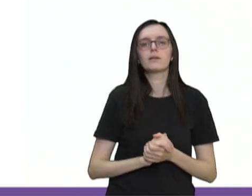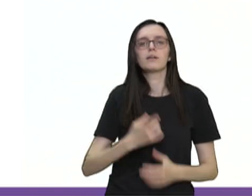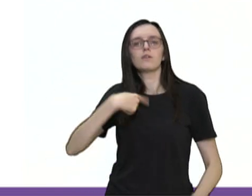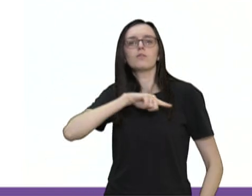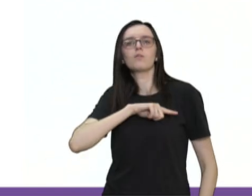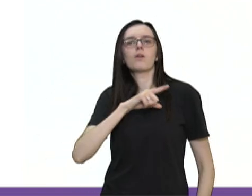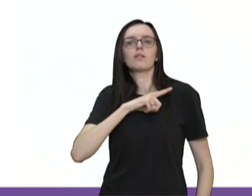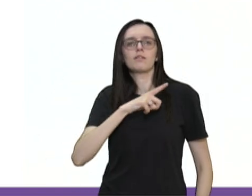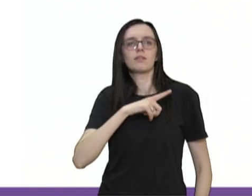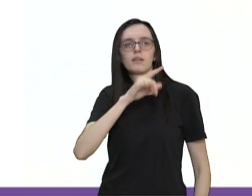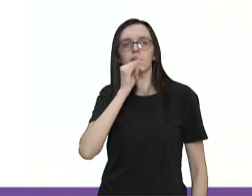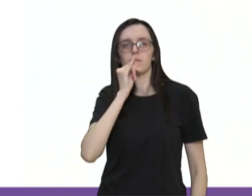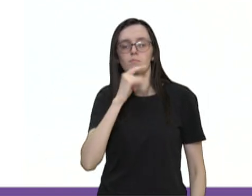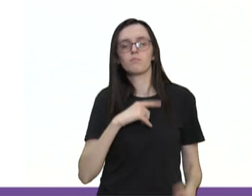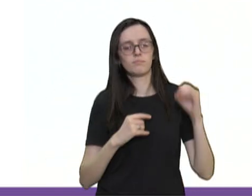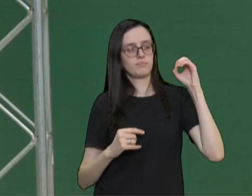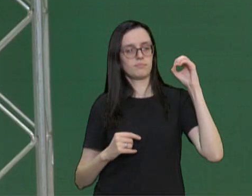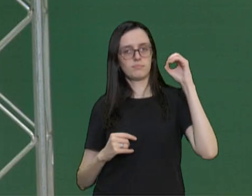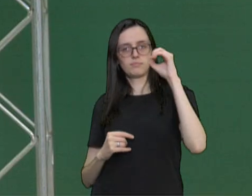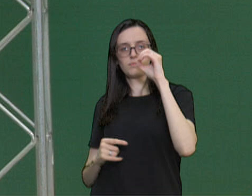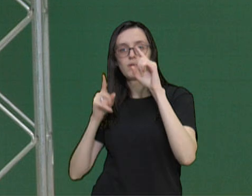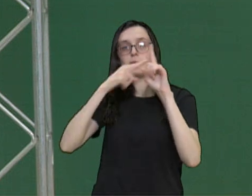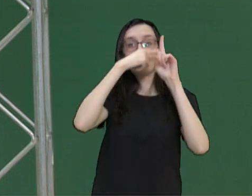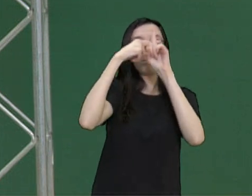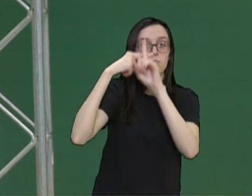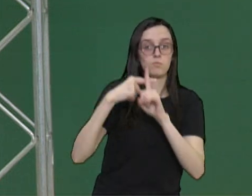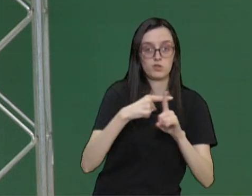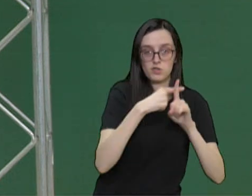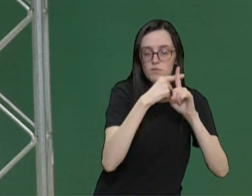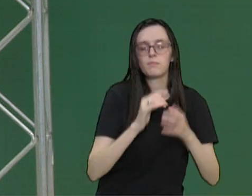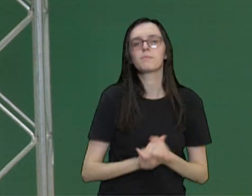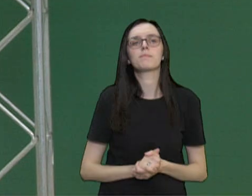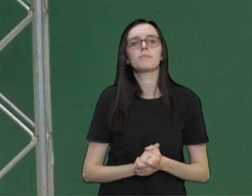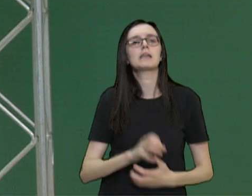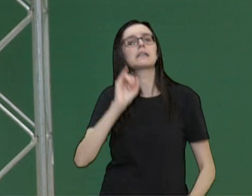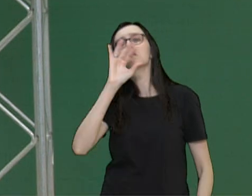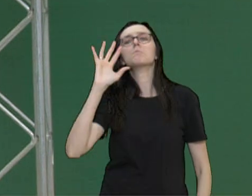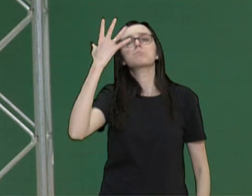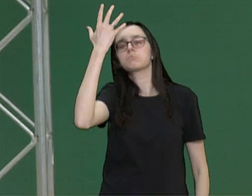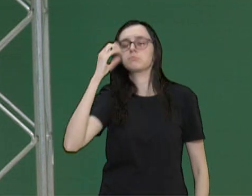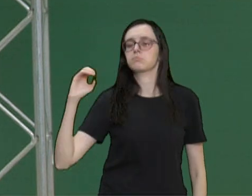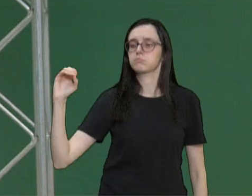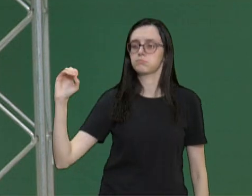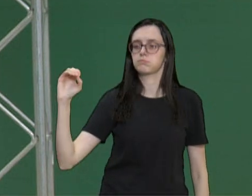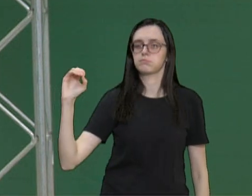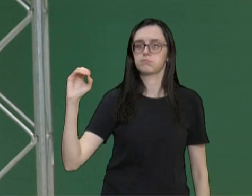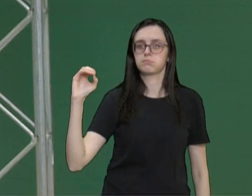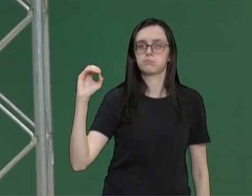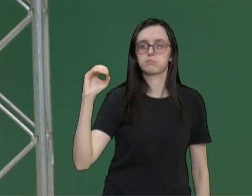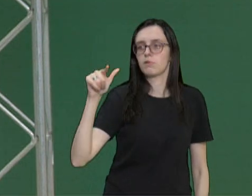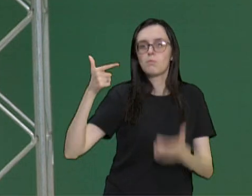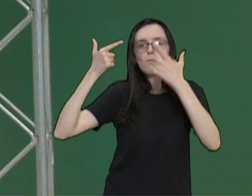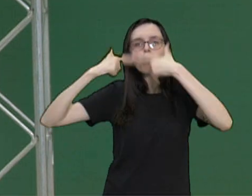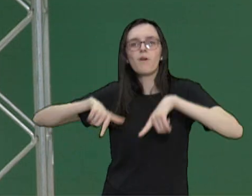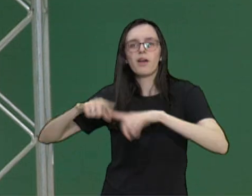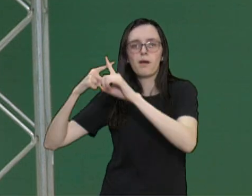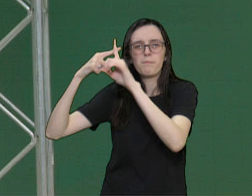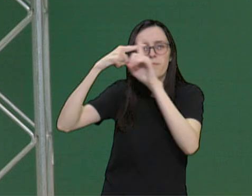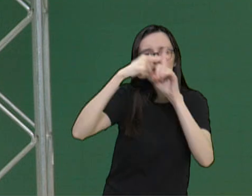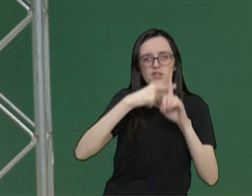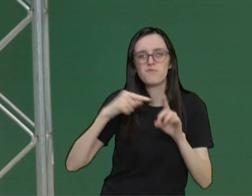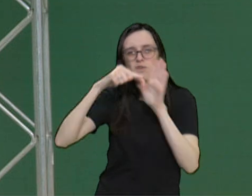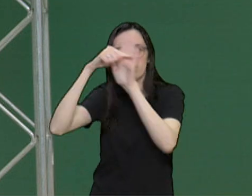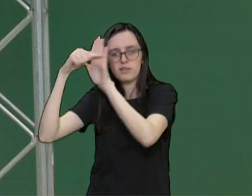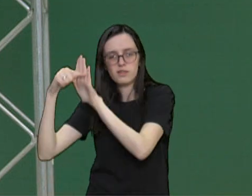temos um corpo carregado, no caso positivamente. Quando ele se aproxima de um corpo neutro, as